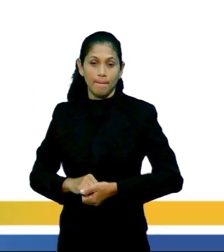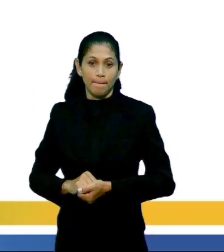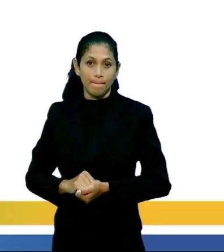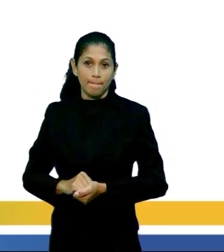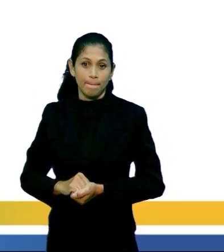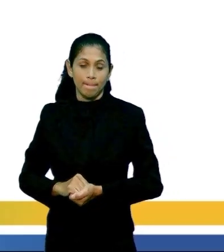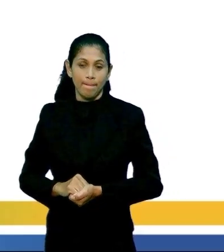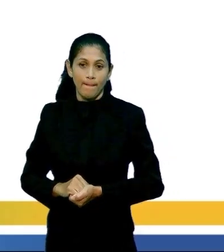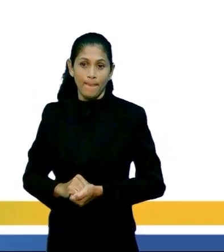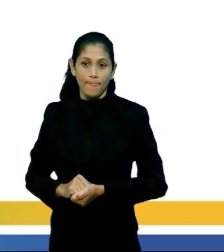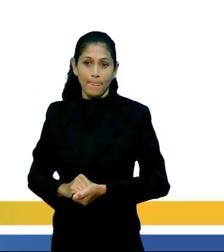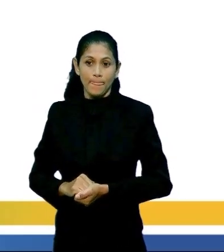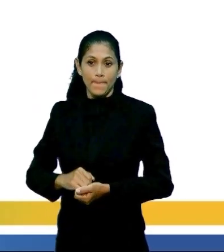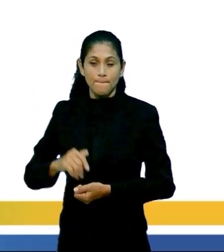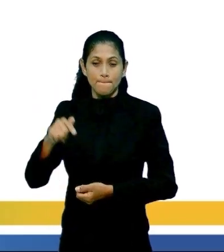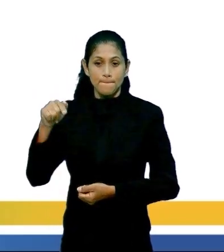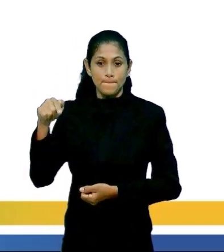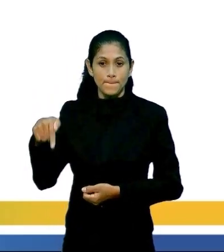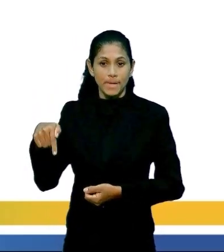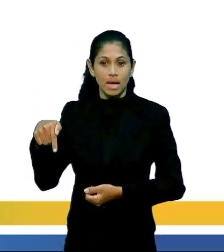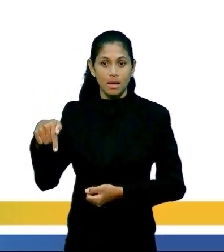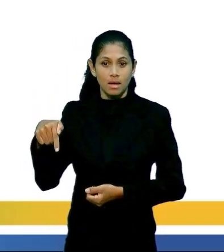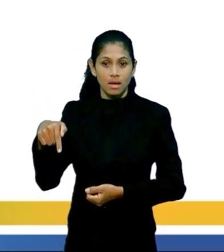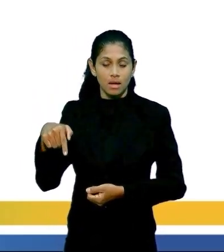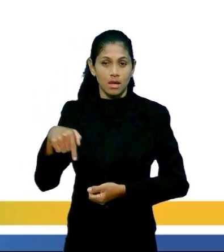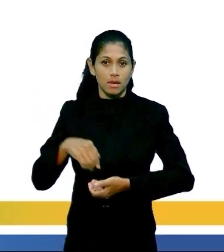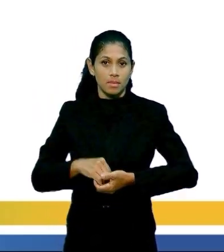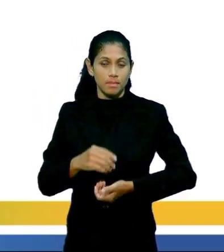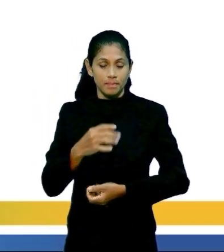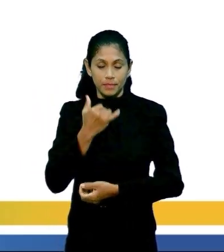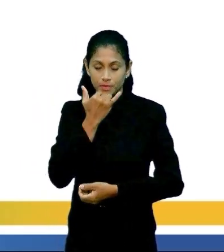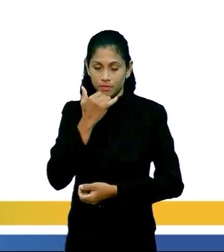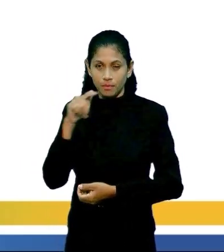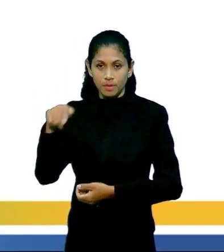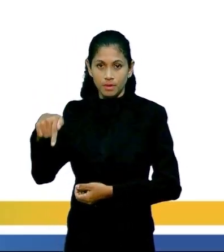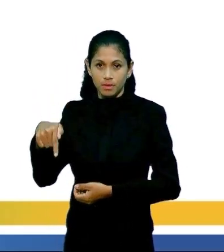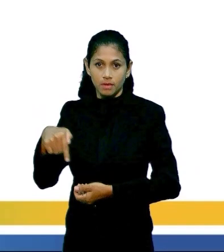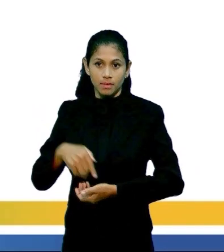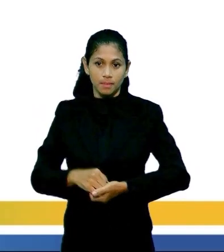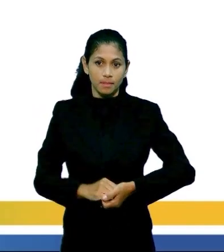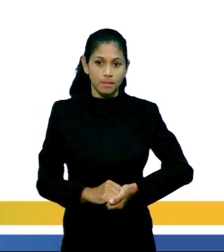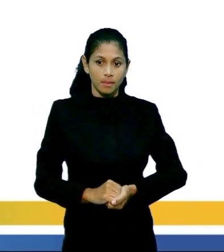camadas. Então, como vocês podem ver aí nessa segunda imagem.